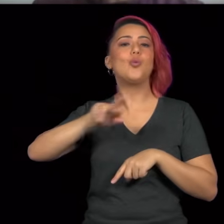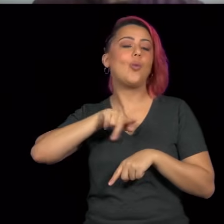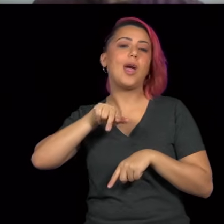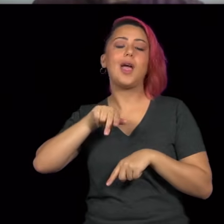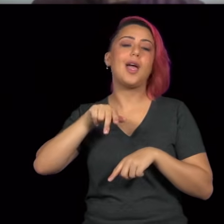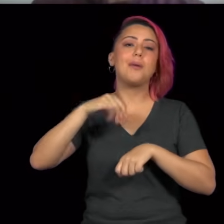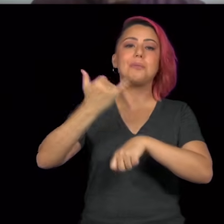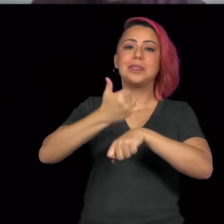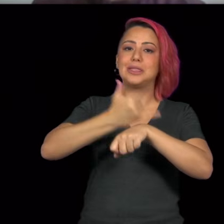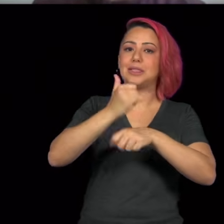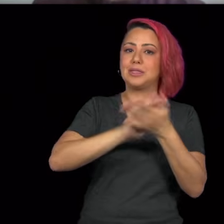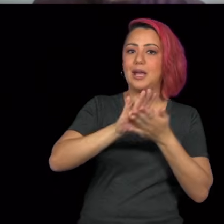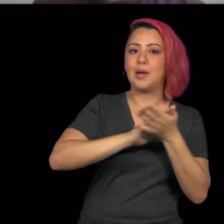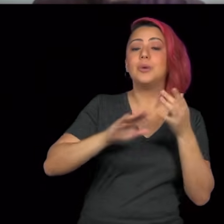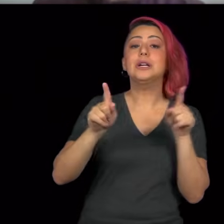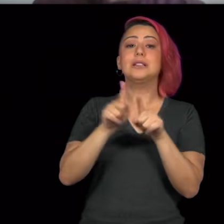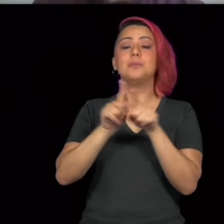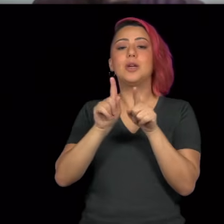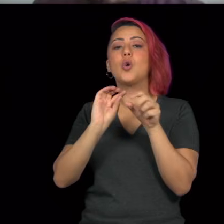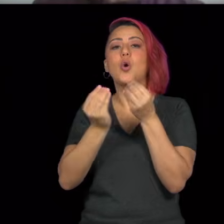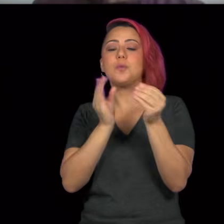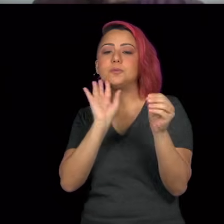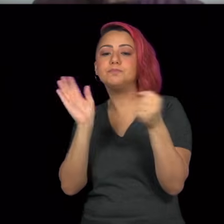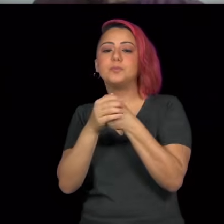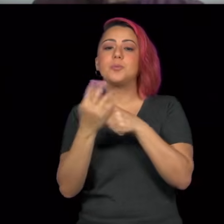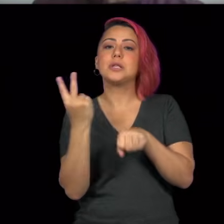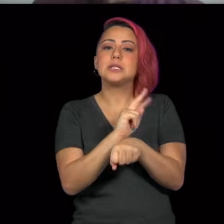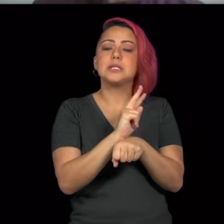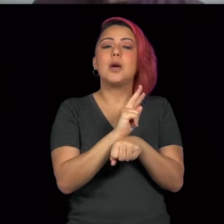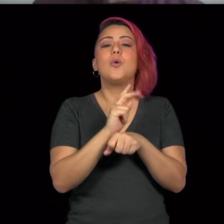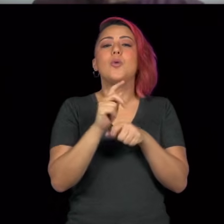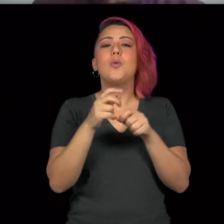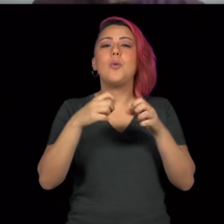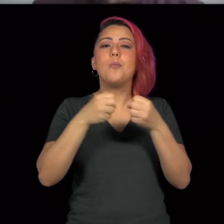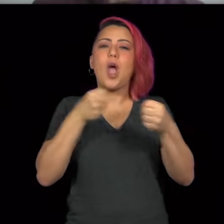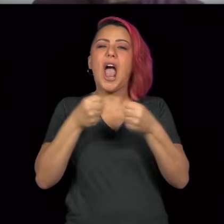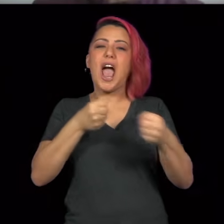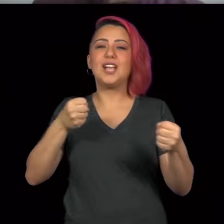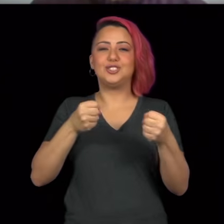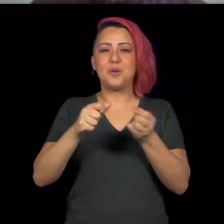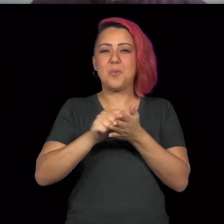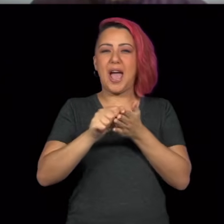como a borracha. Em geral, o silício acaba sendo usado para construir